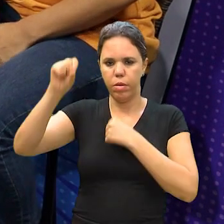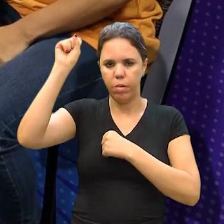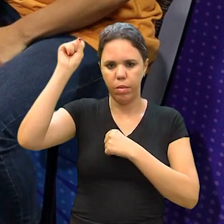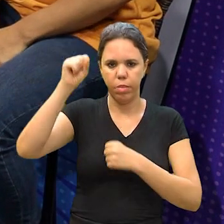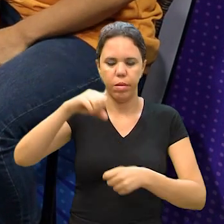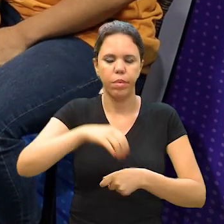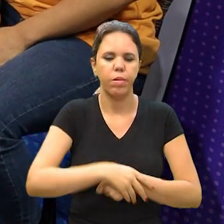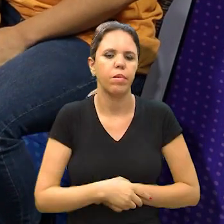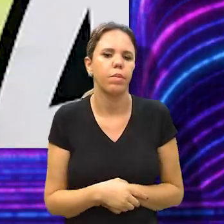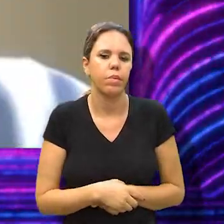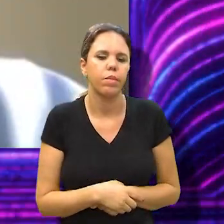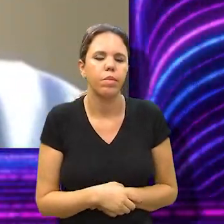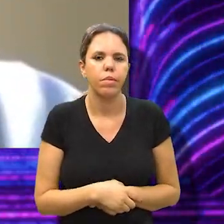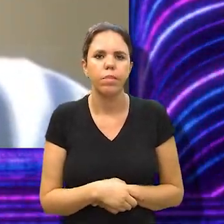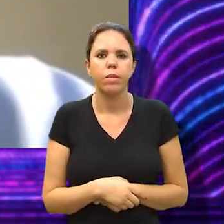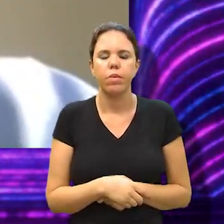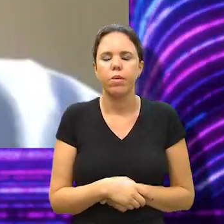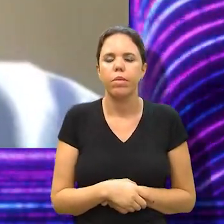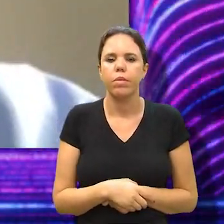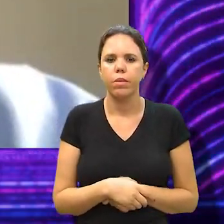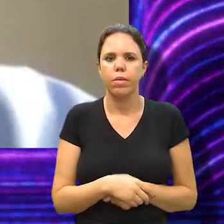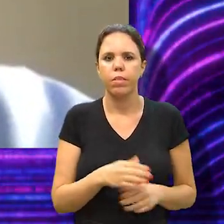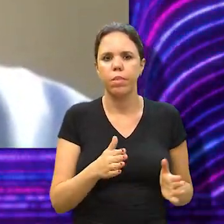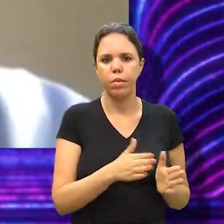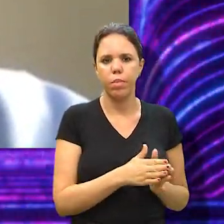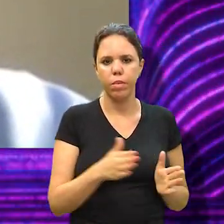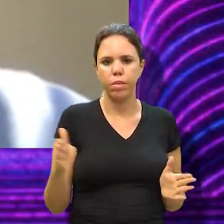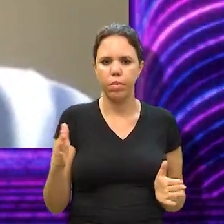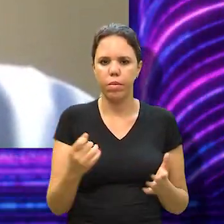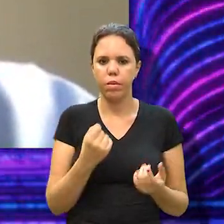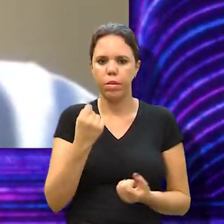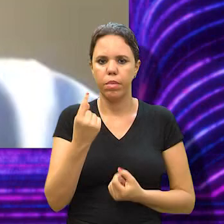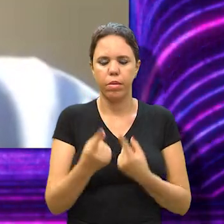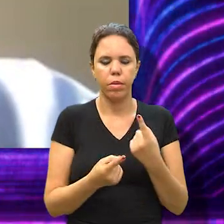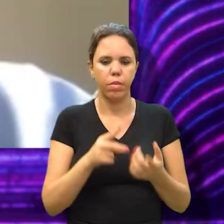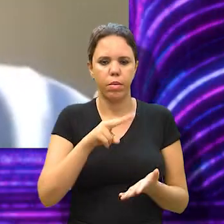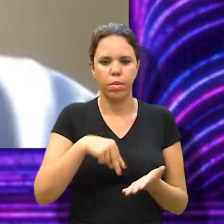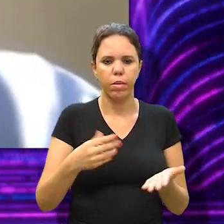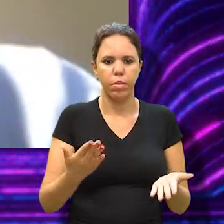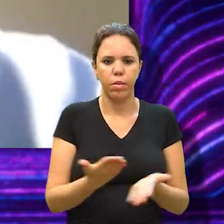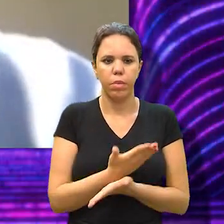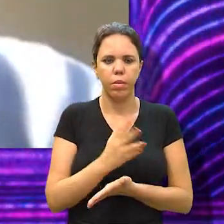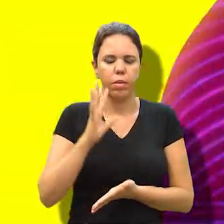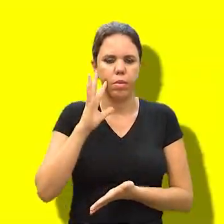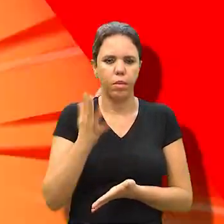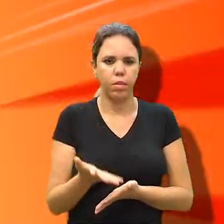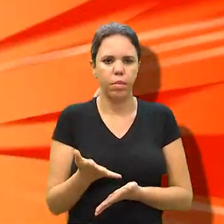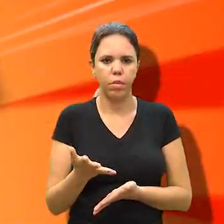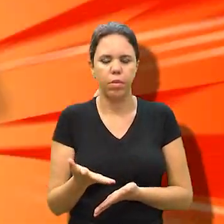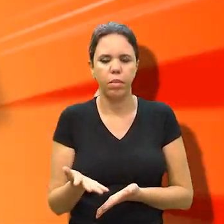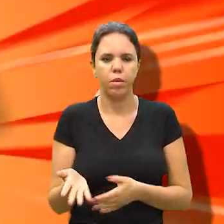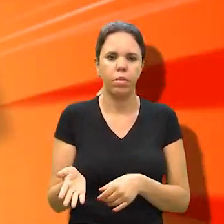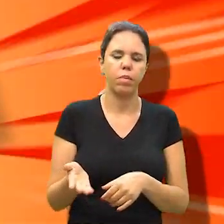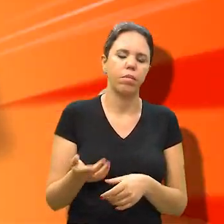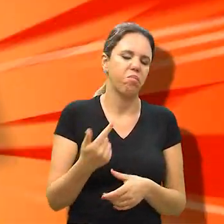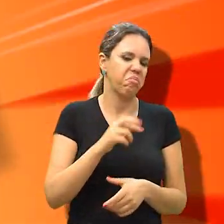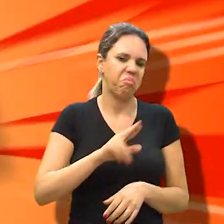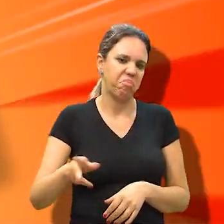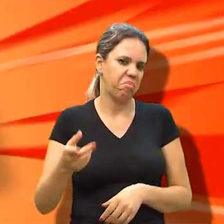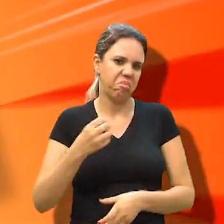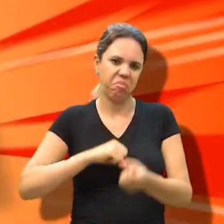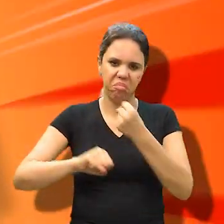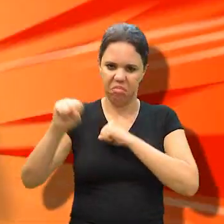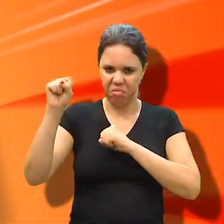herói. Isso, então, a jornada do herói, que alguns que leram o livro, de repente, podem até chamar de um